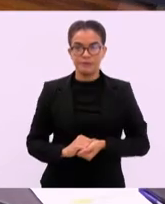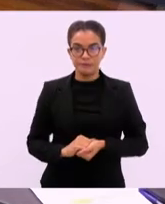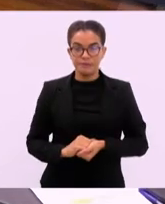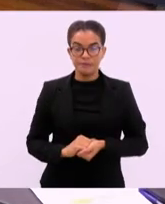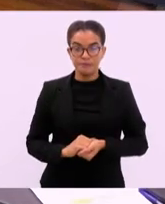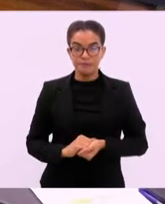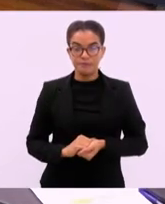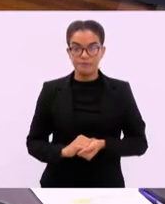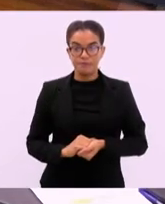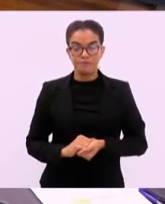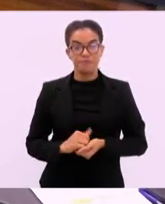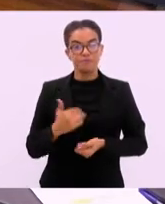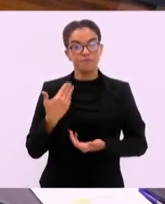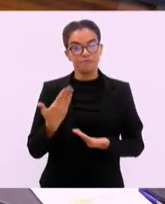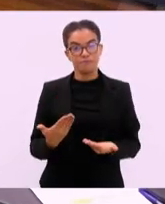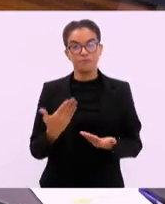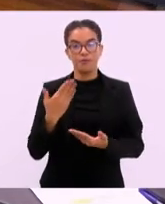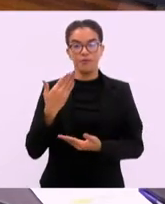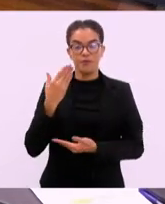Quando ele é o deputado